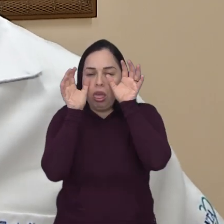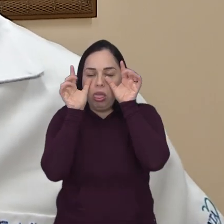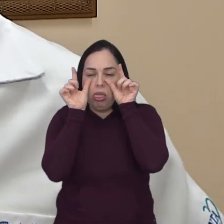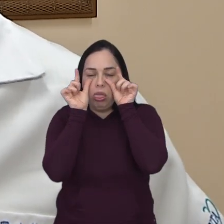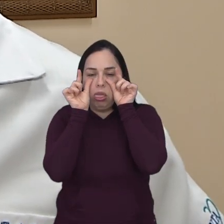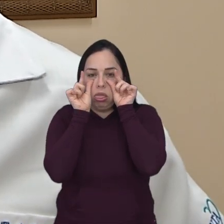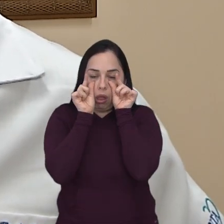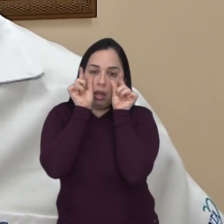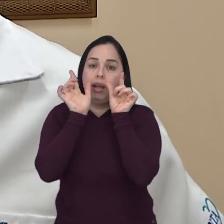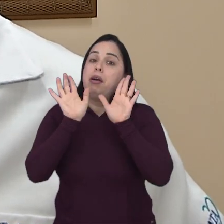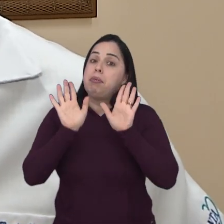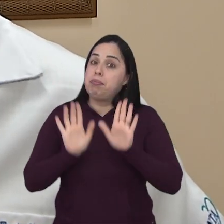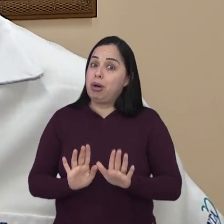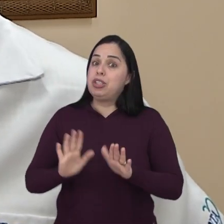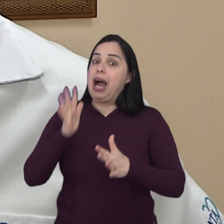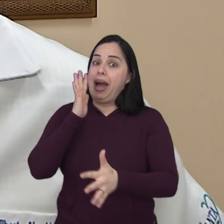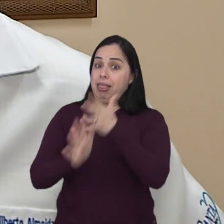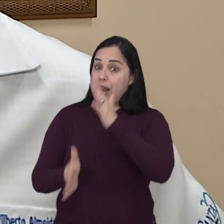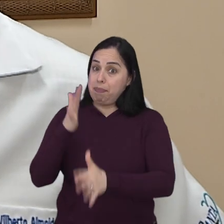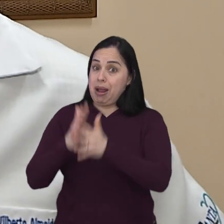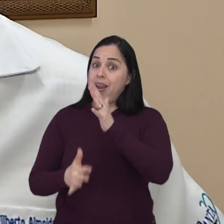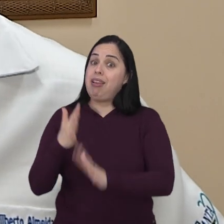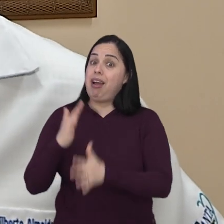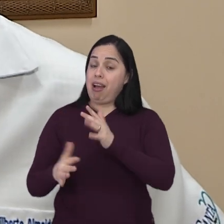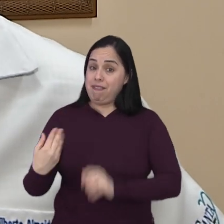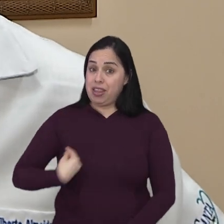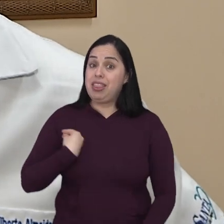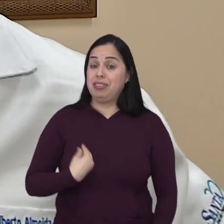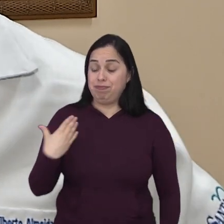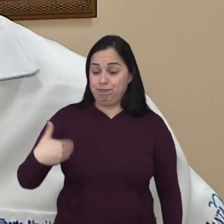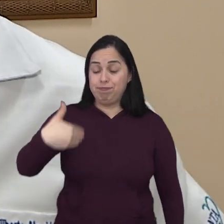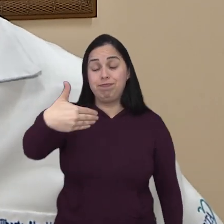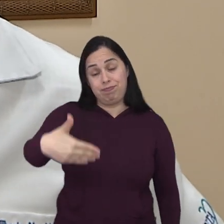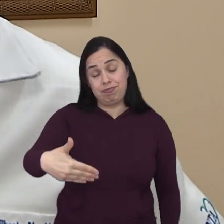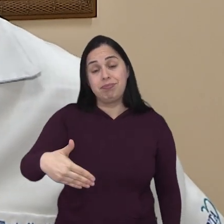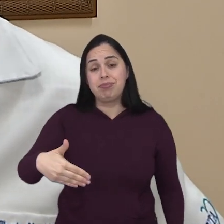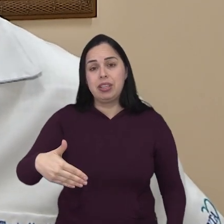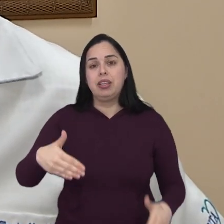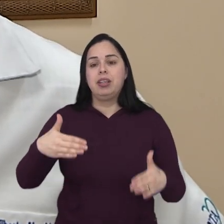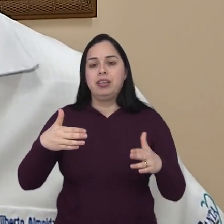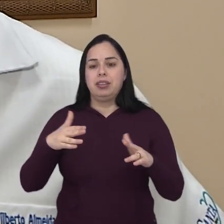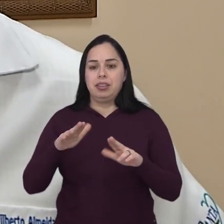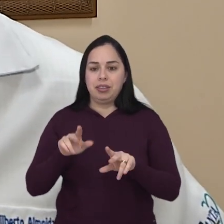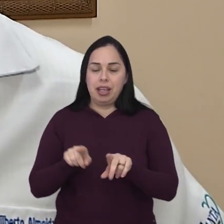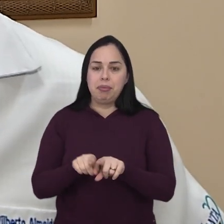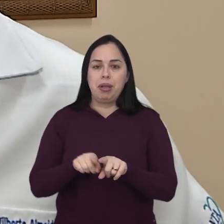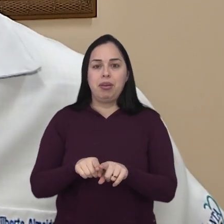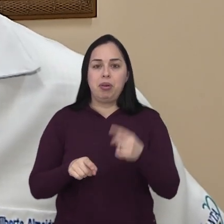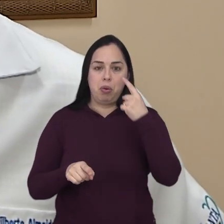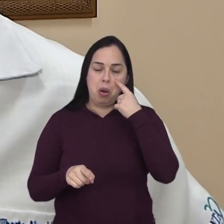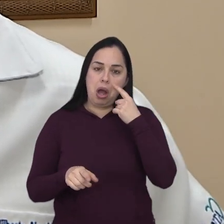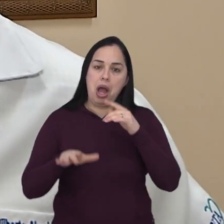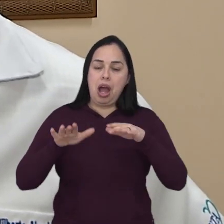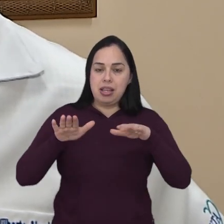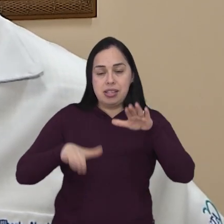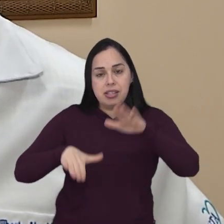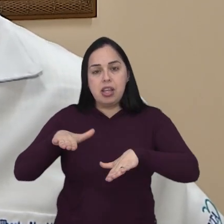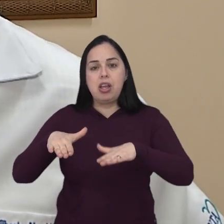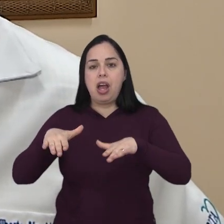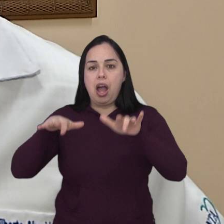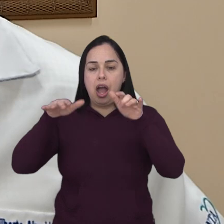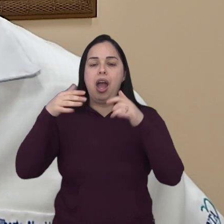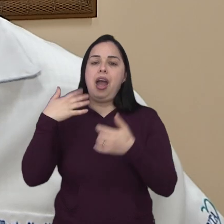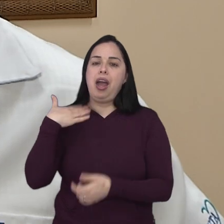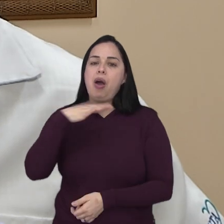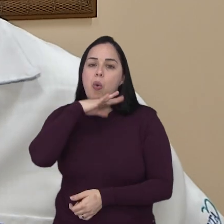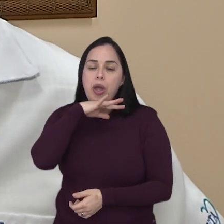porque fica uma visão só um pouco mais baixa, mas isso pode atrapalhar ela no decorrer da vida, né? Então, um olho fica com uma visão ruim.